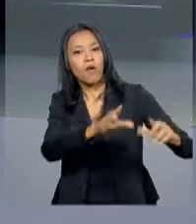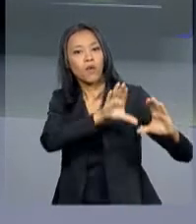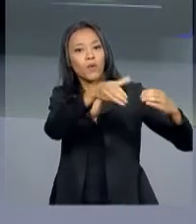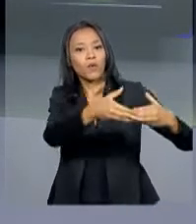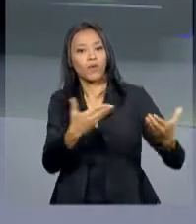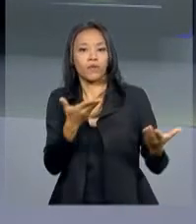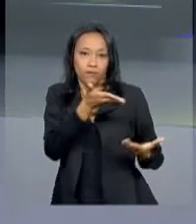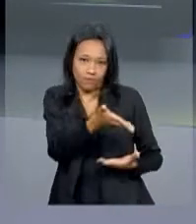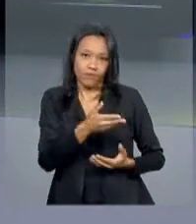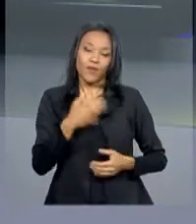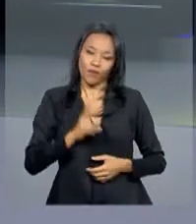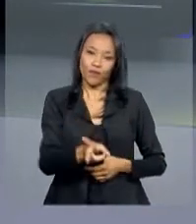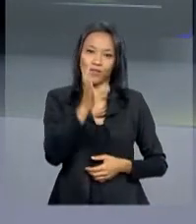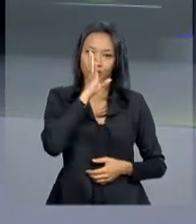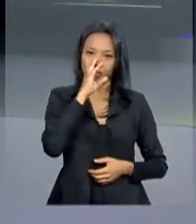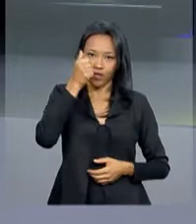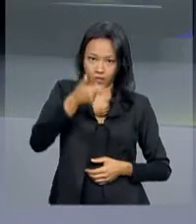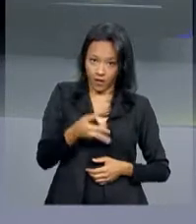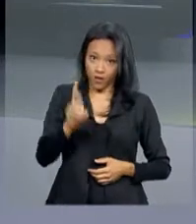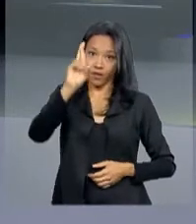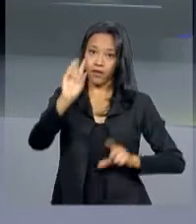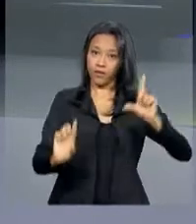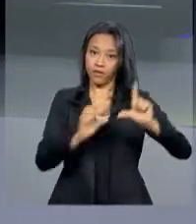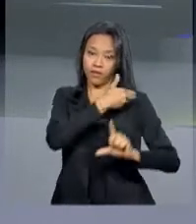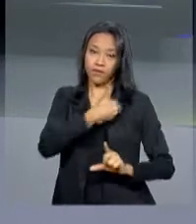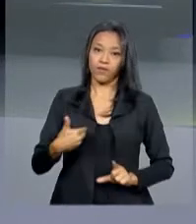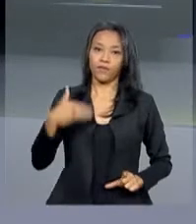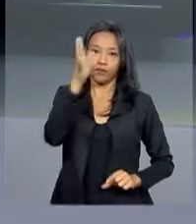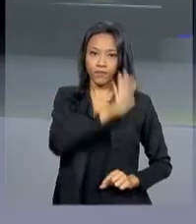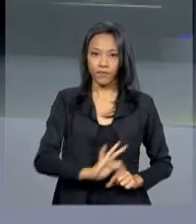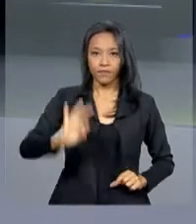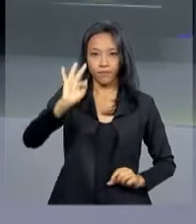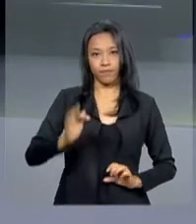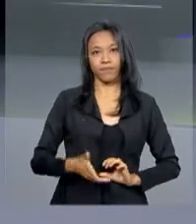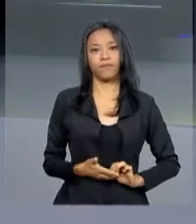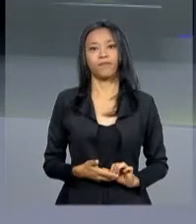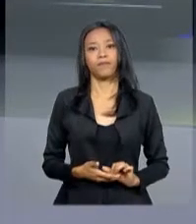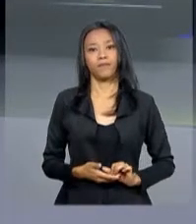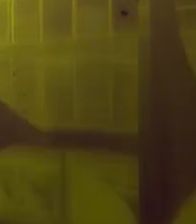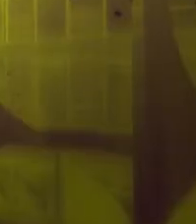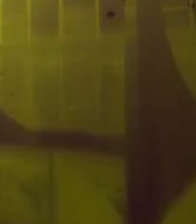Federal no Estado. Continue com a gente aqui na NBR e a TV do Governo Federal.